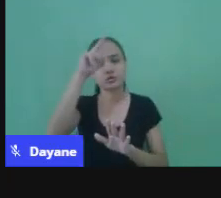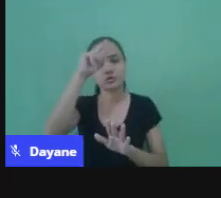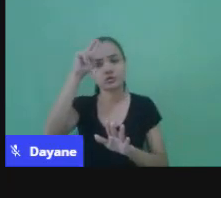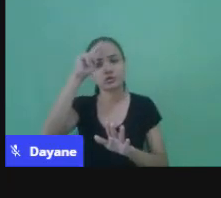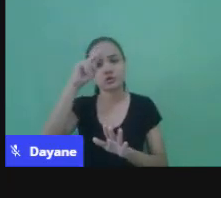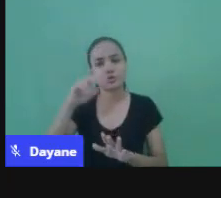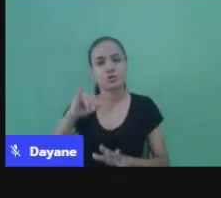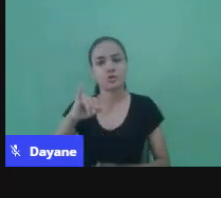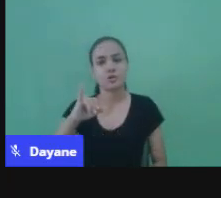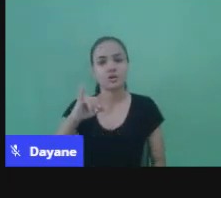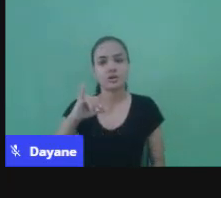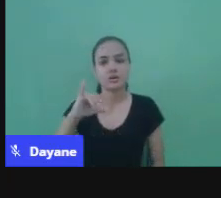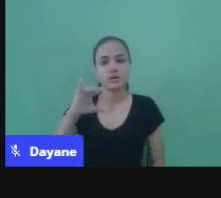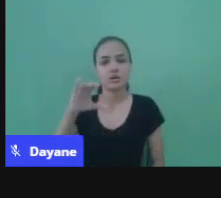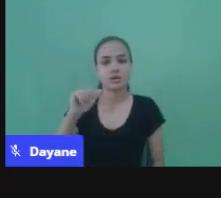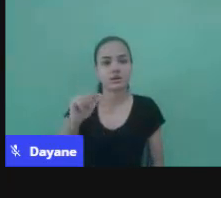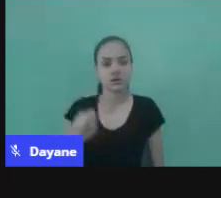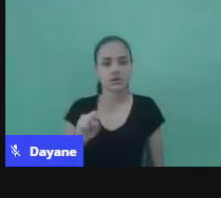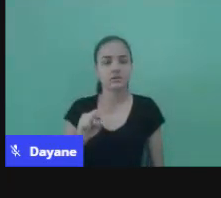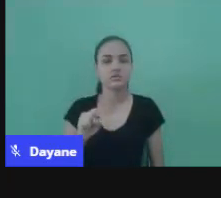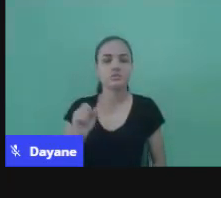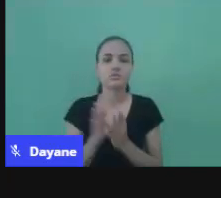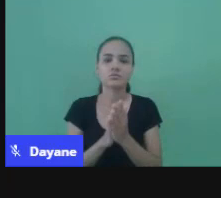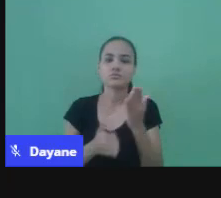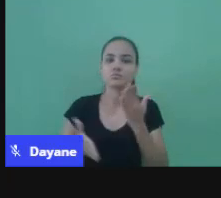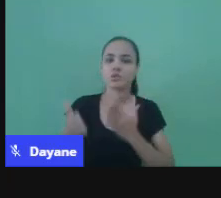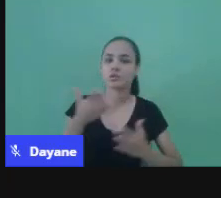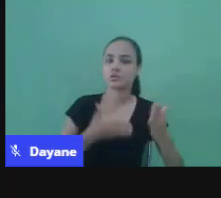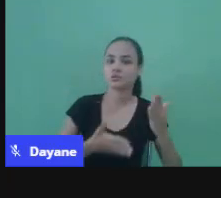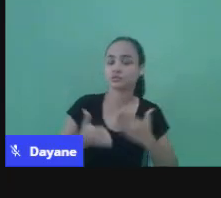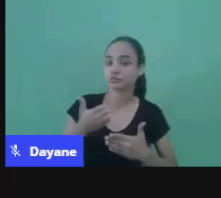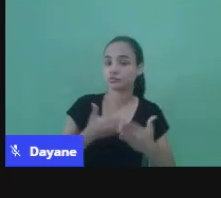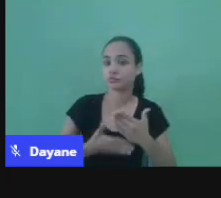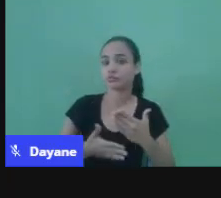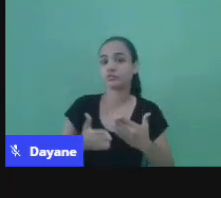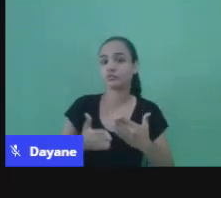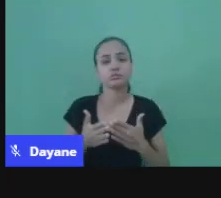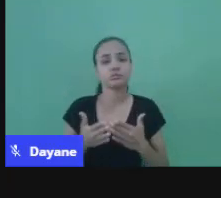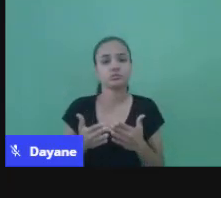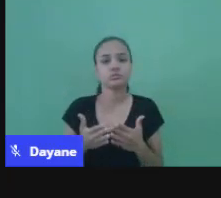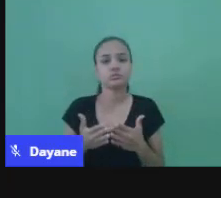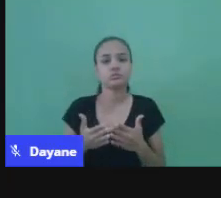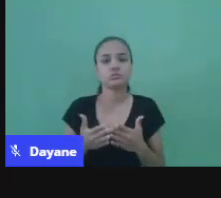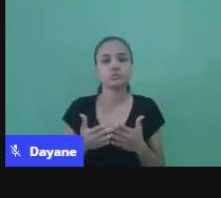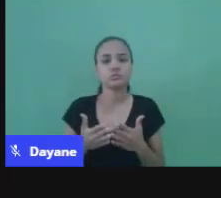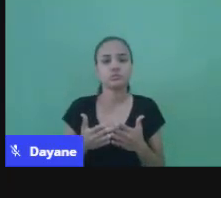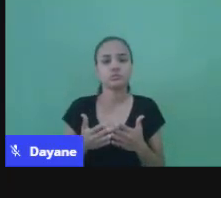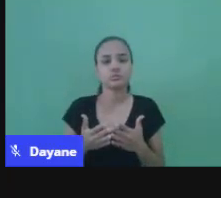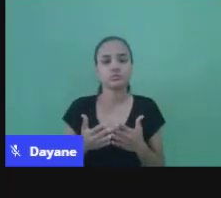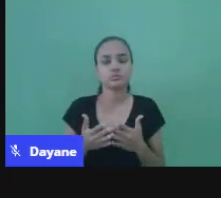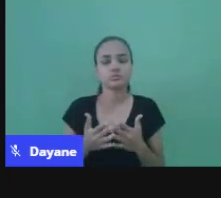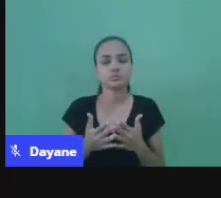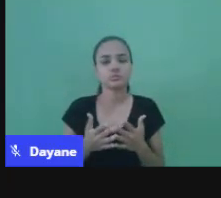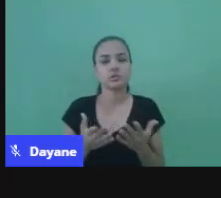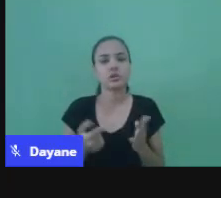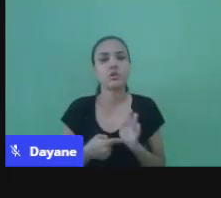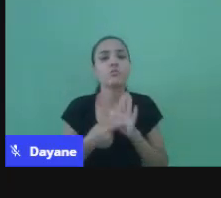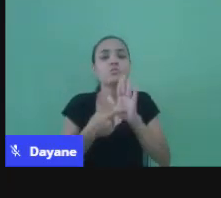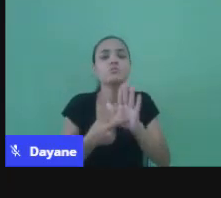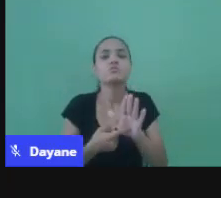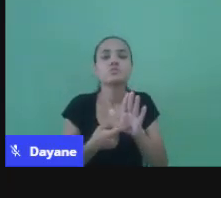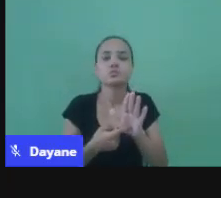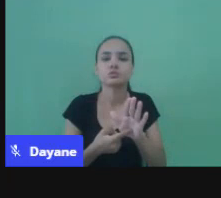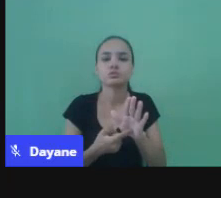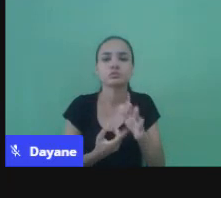trabalha, e também inspirar, espero, um pouquinho vocês e os alunos para mostrar como a gente,